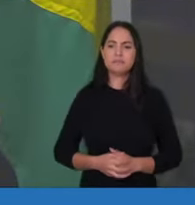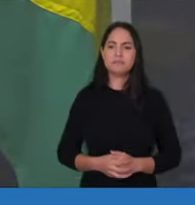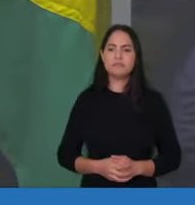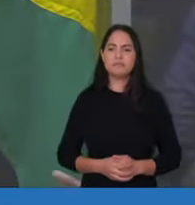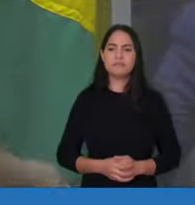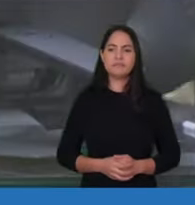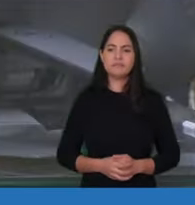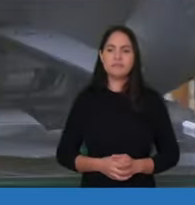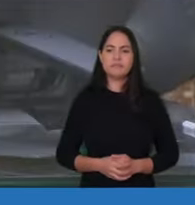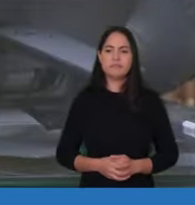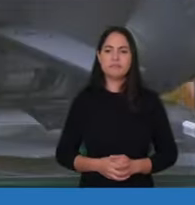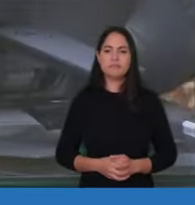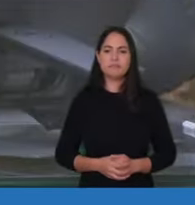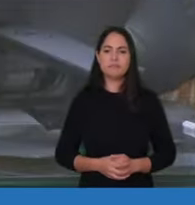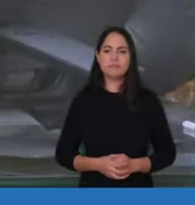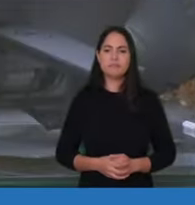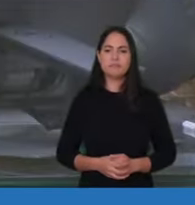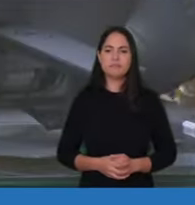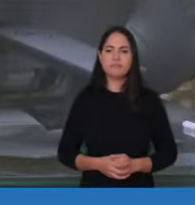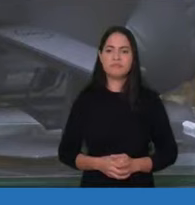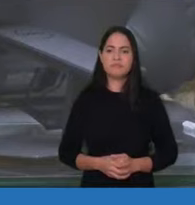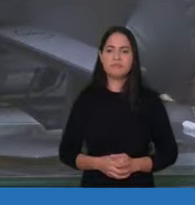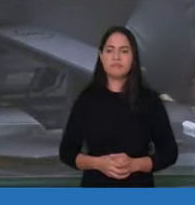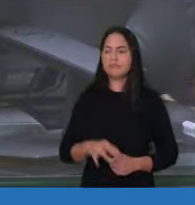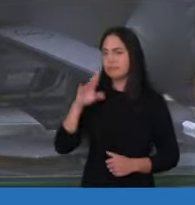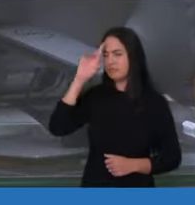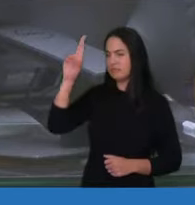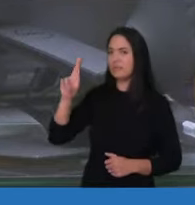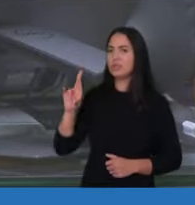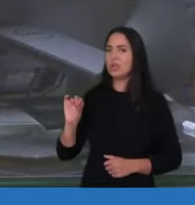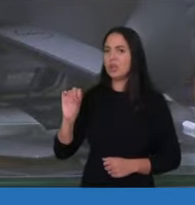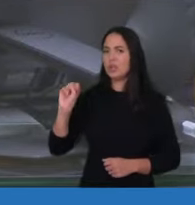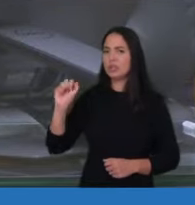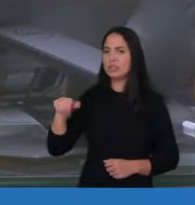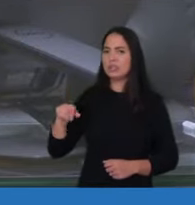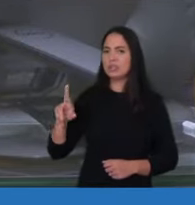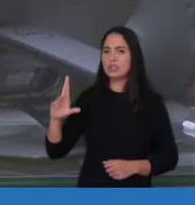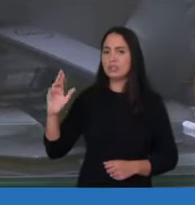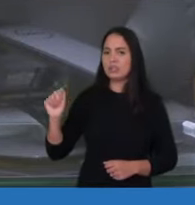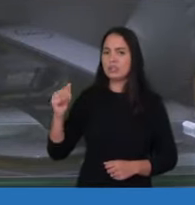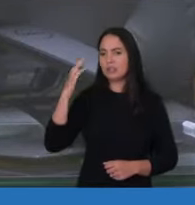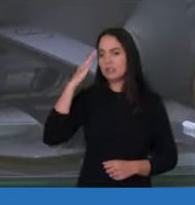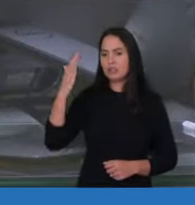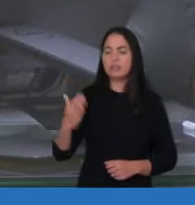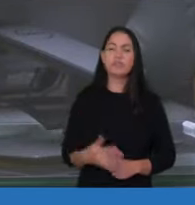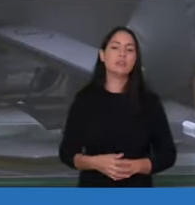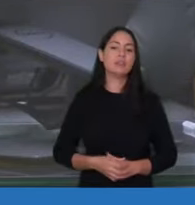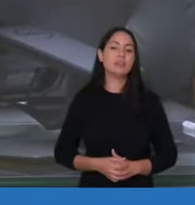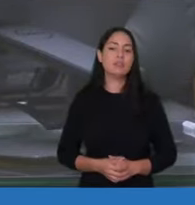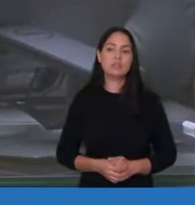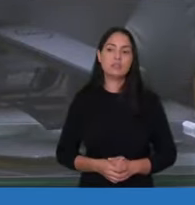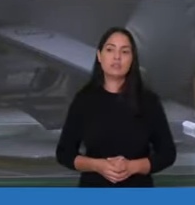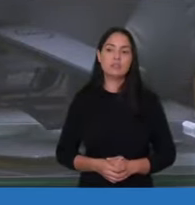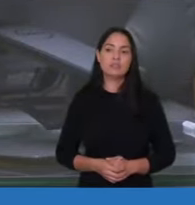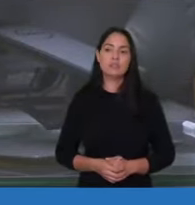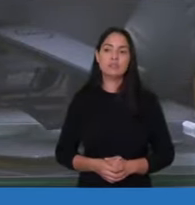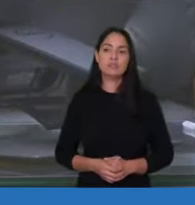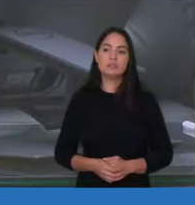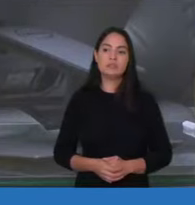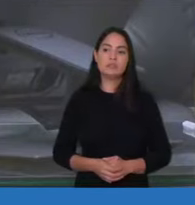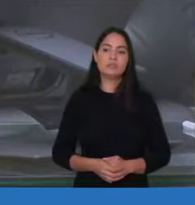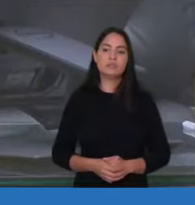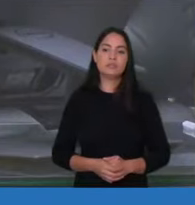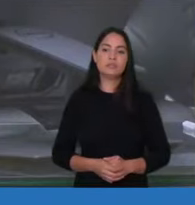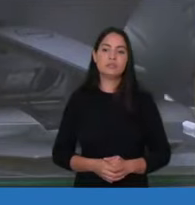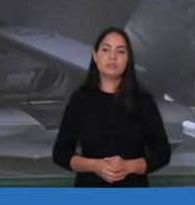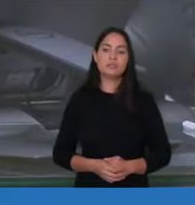Muito obrigado, senhora Rosa Negra. Atenção, deputados presentes, só para eu ler a lista, todo mundo saber sua ordem e que a gente possa